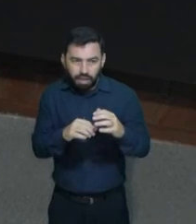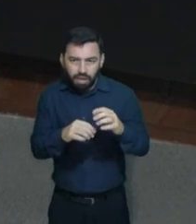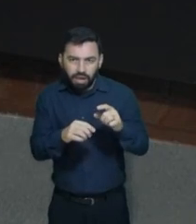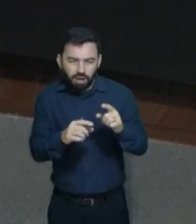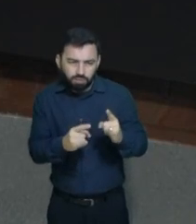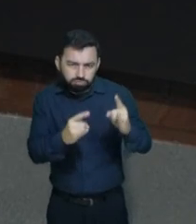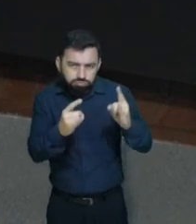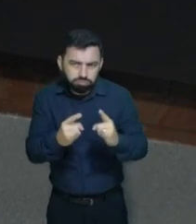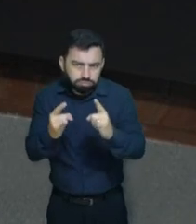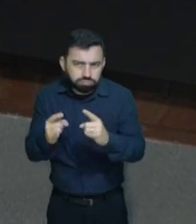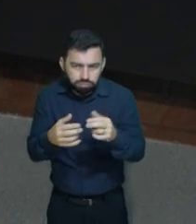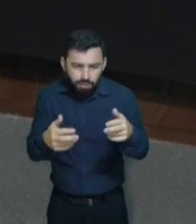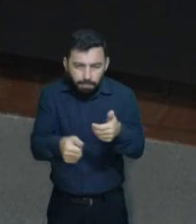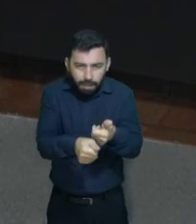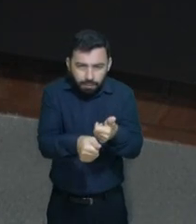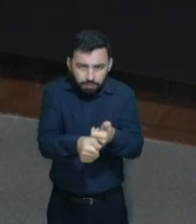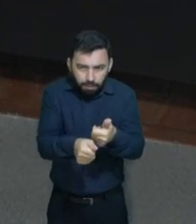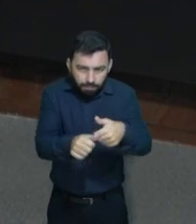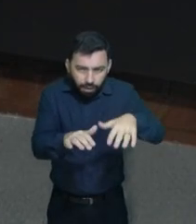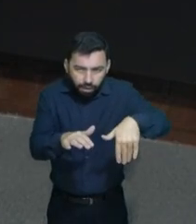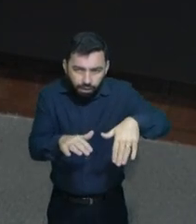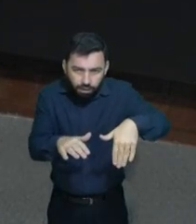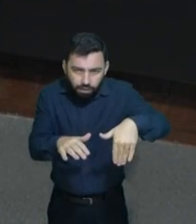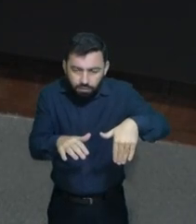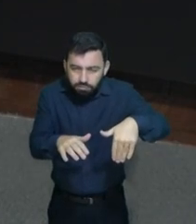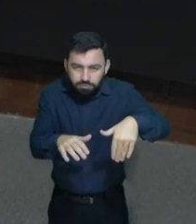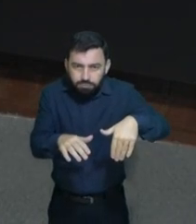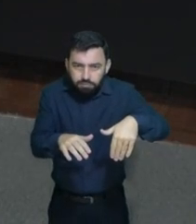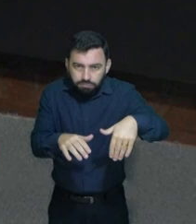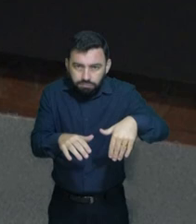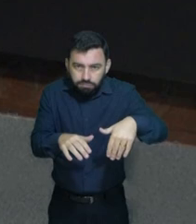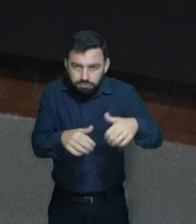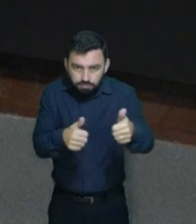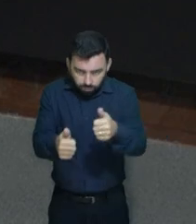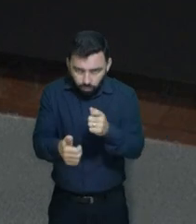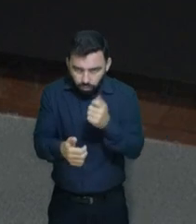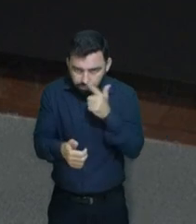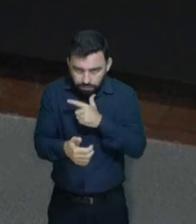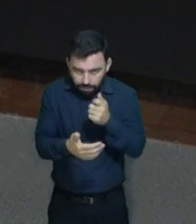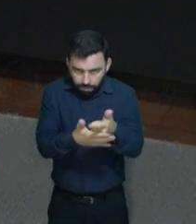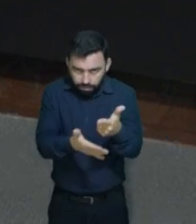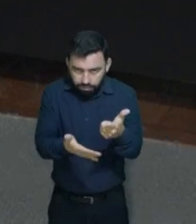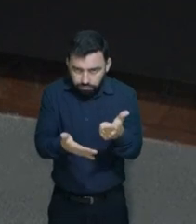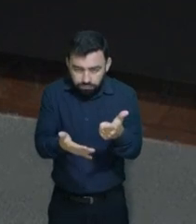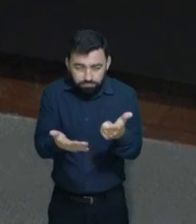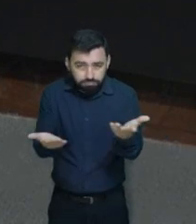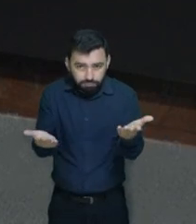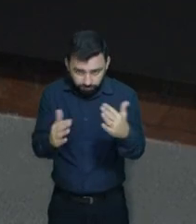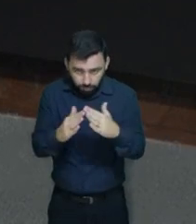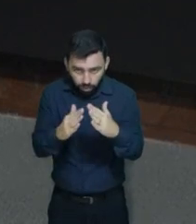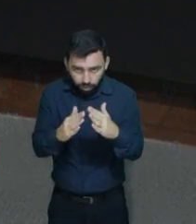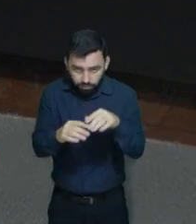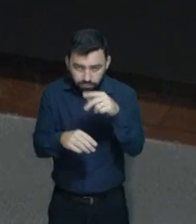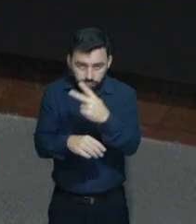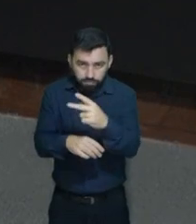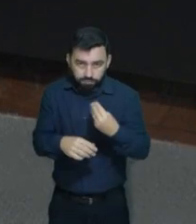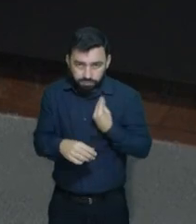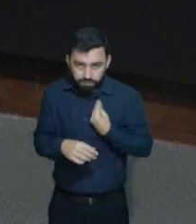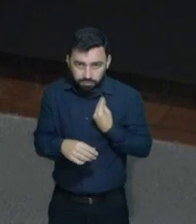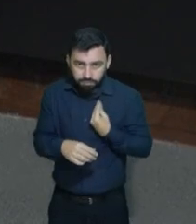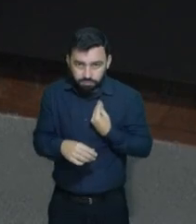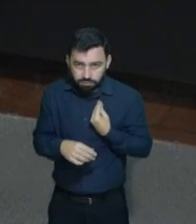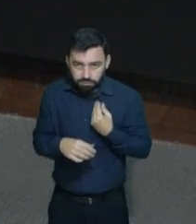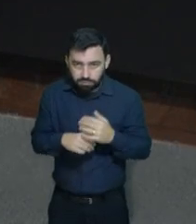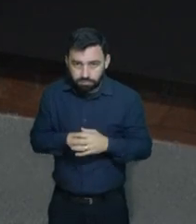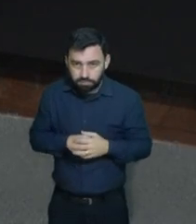empreendimento que foi construído na beira da praia? Também não. Você consegue pagar aquele empreendimento? Não. Você não vai morar lá.